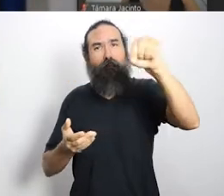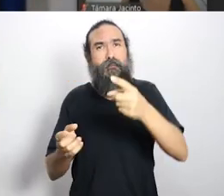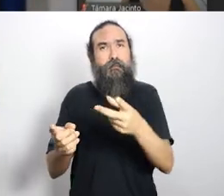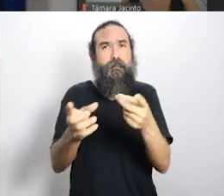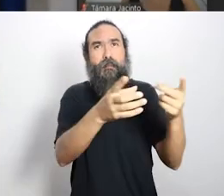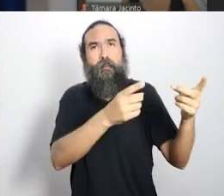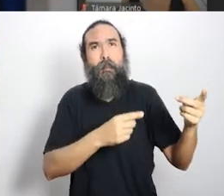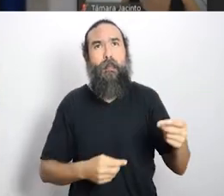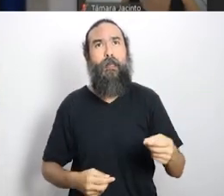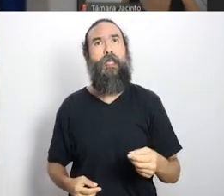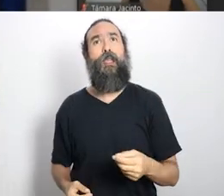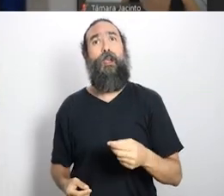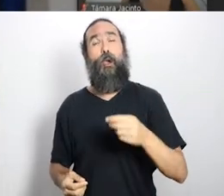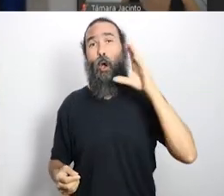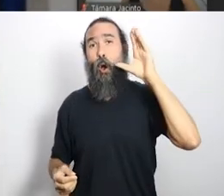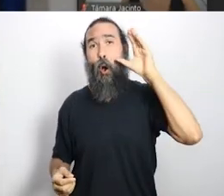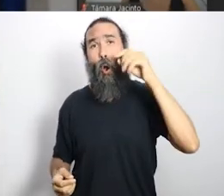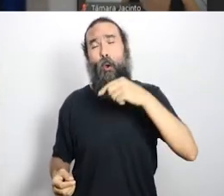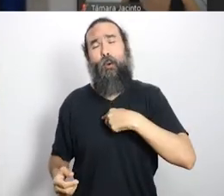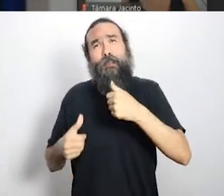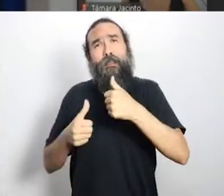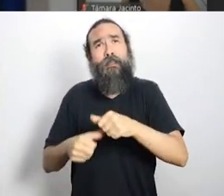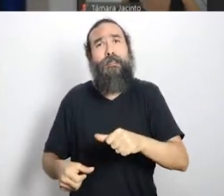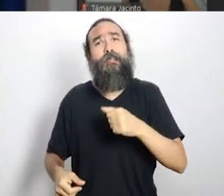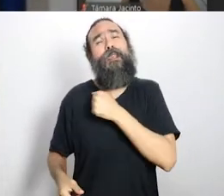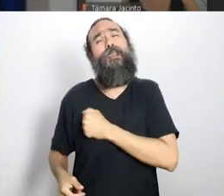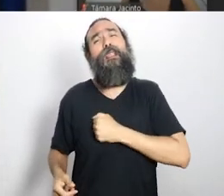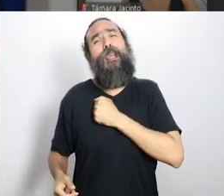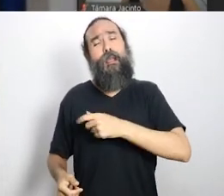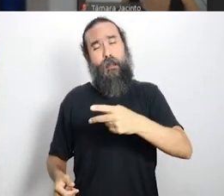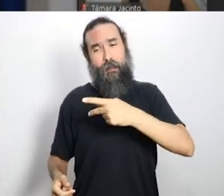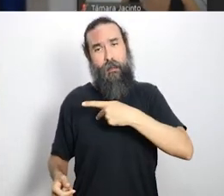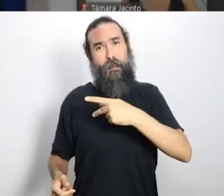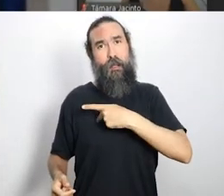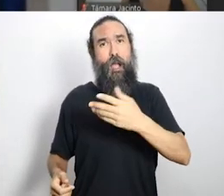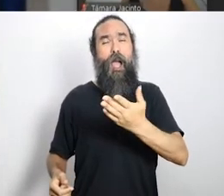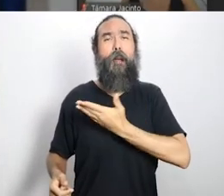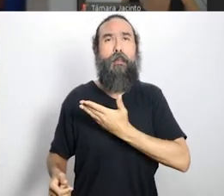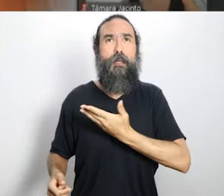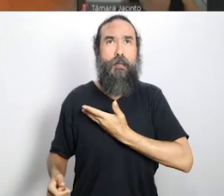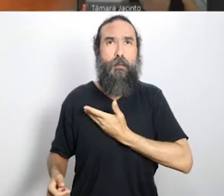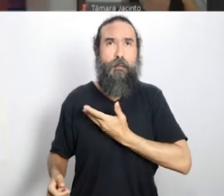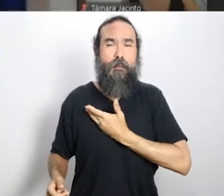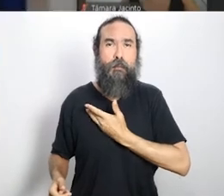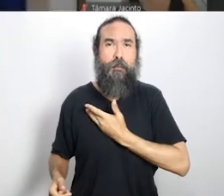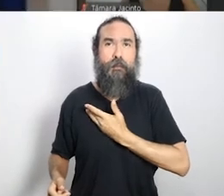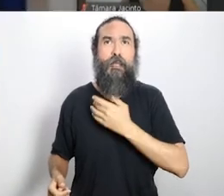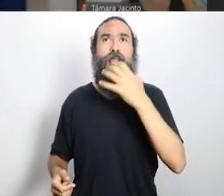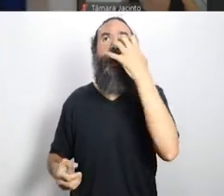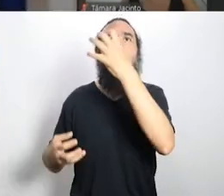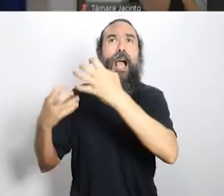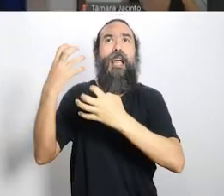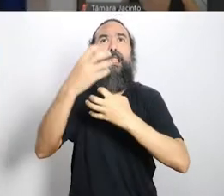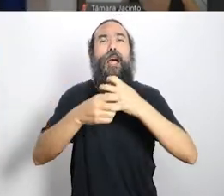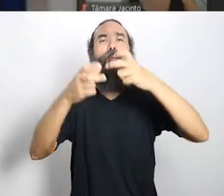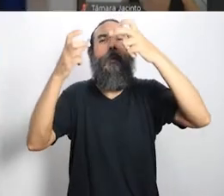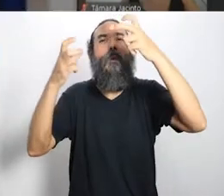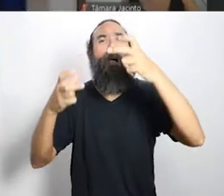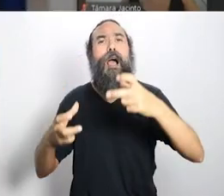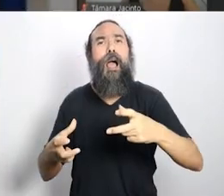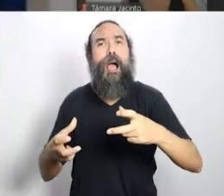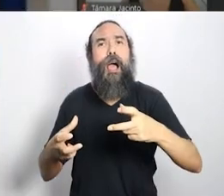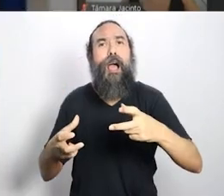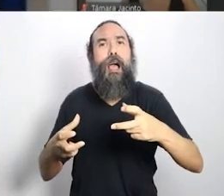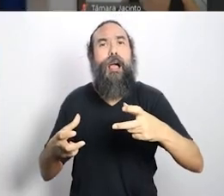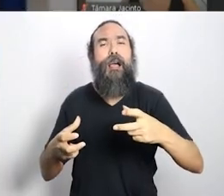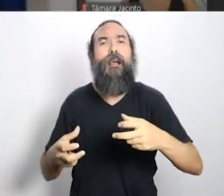com saudade, Quilarino meu. E lhe encantar numa sala,